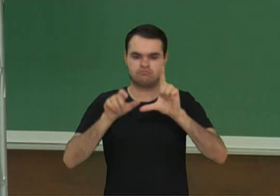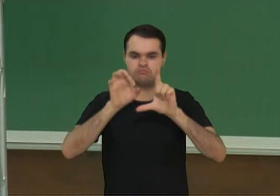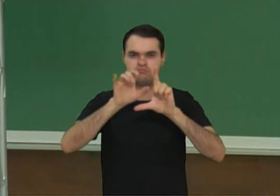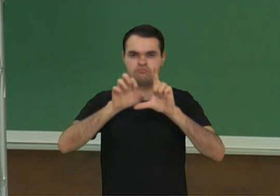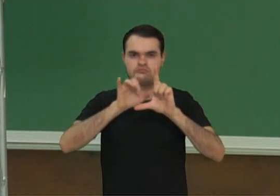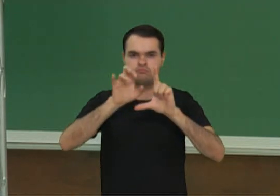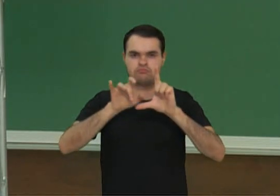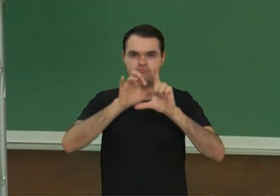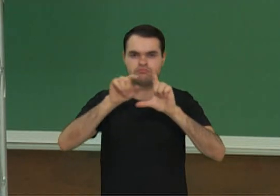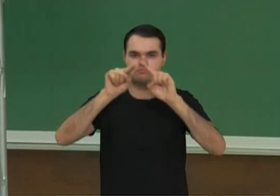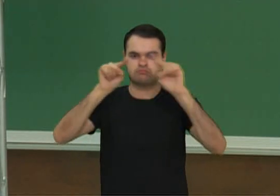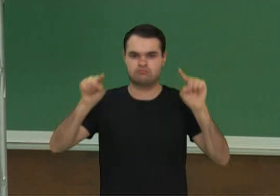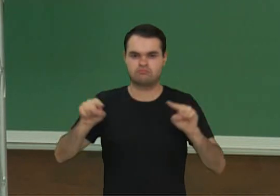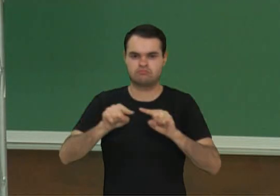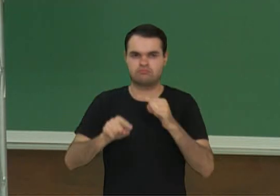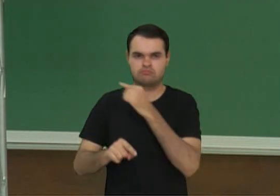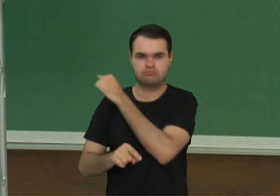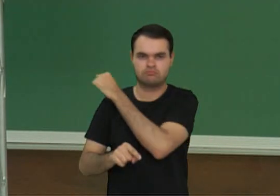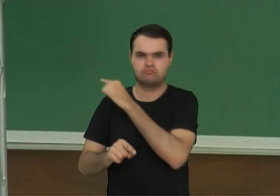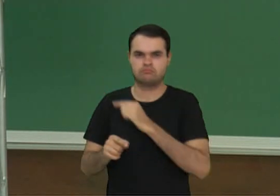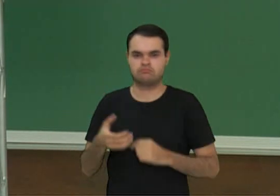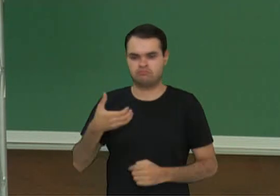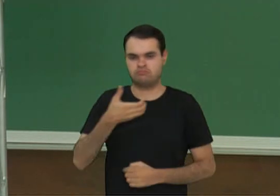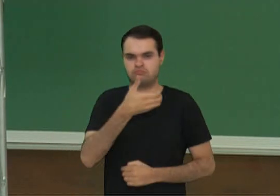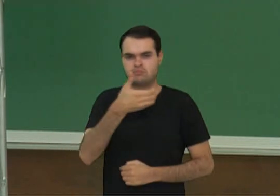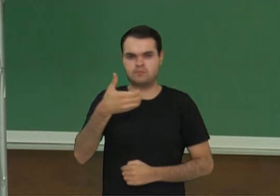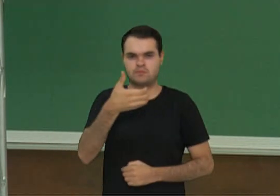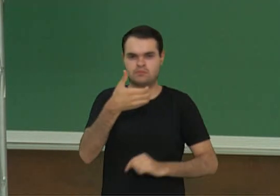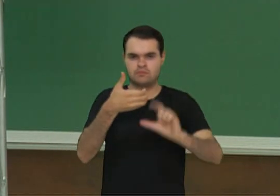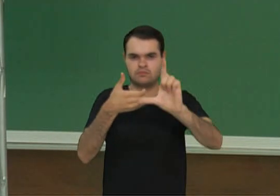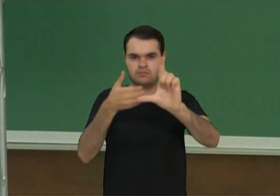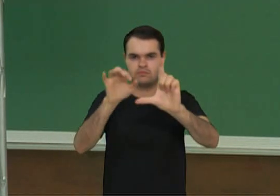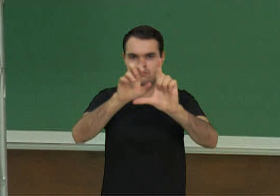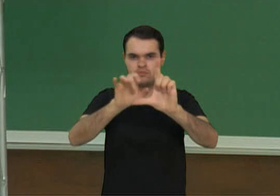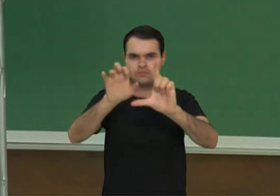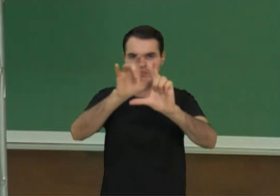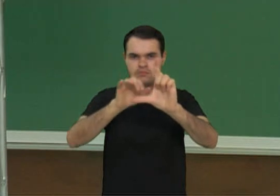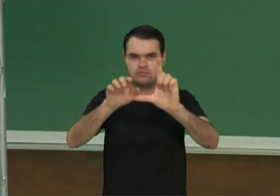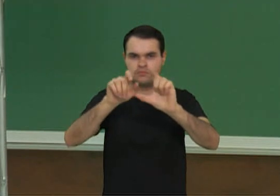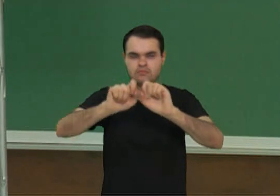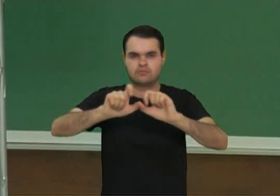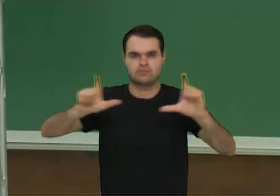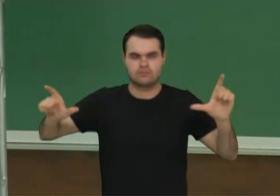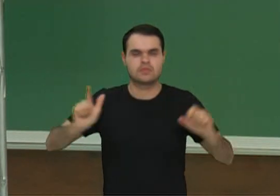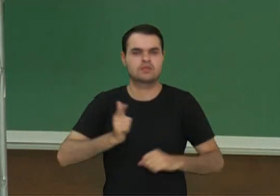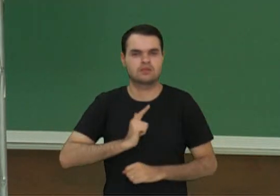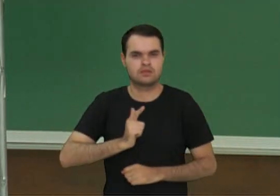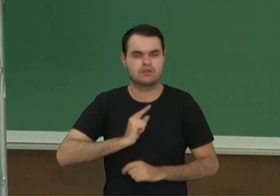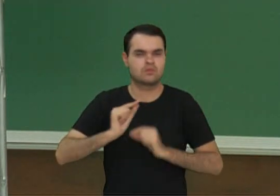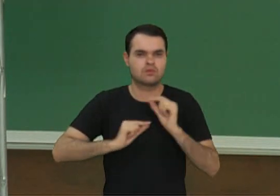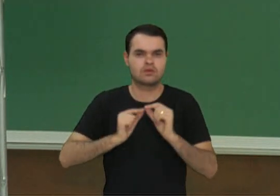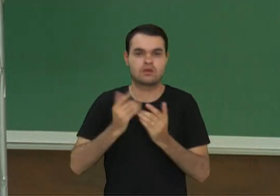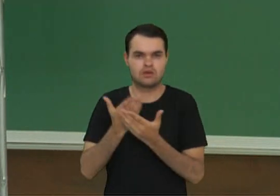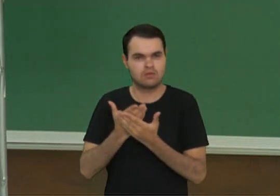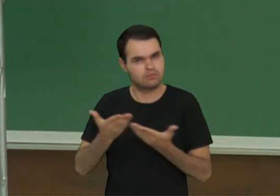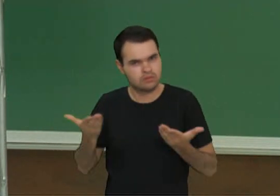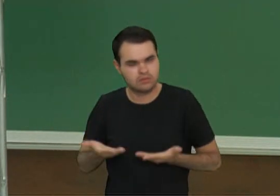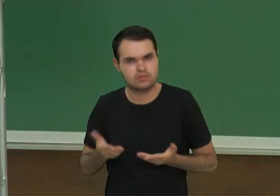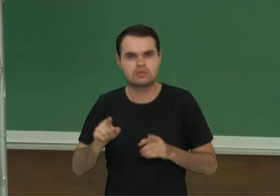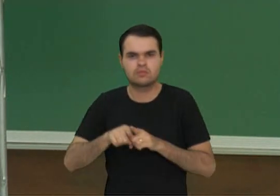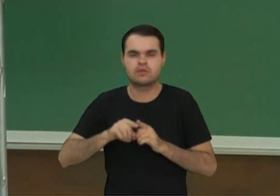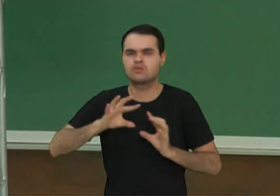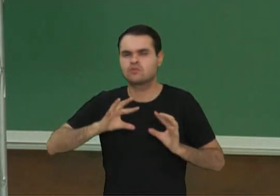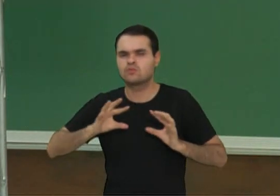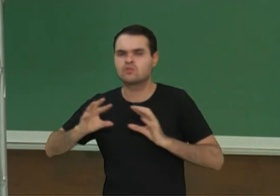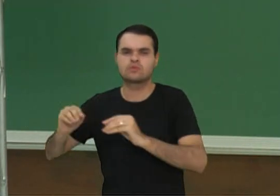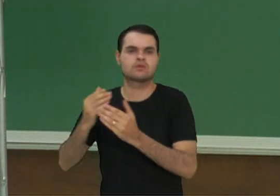para que você possa acessar o canal oficial do programa Aula Paraná lá no YouTube. Lá você vai poder rever a essa aula e a todas